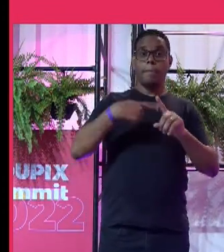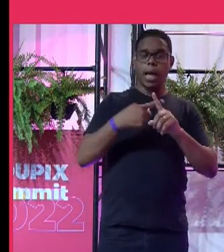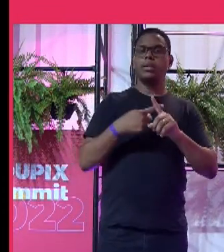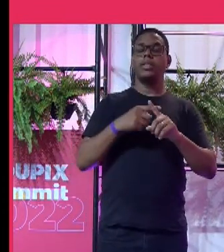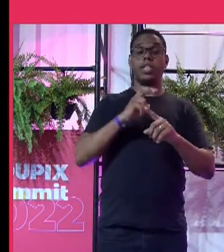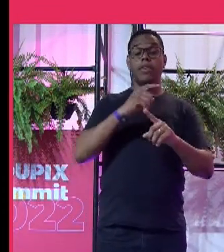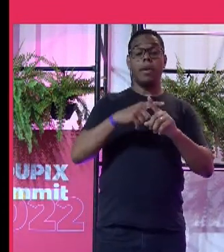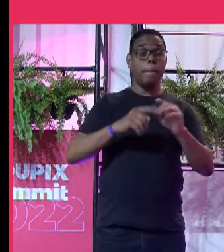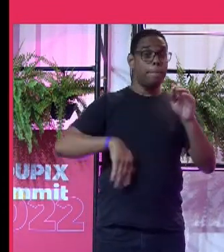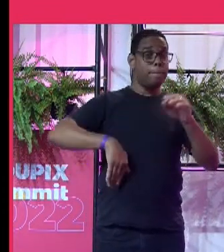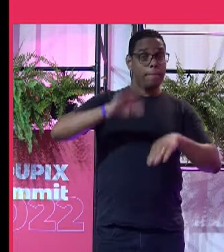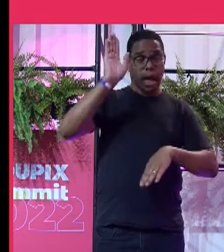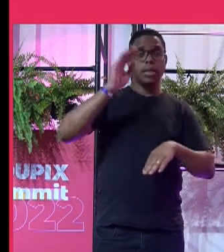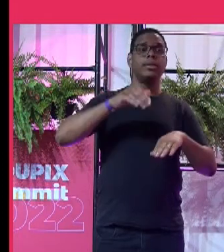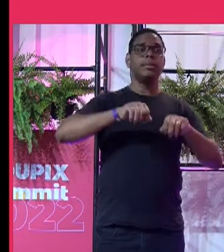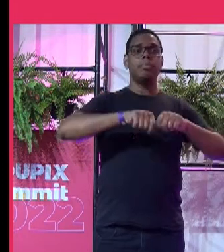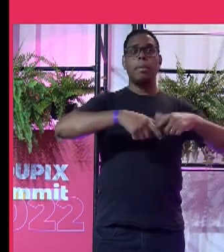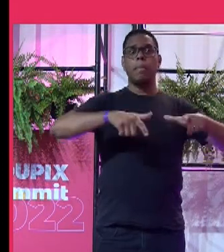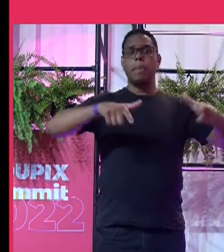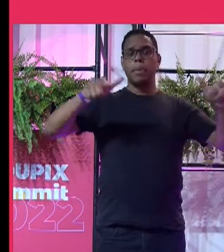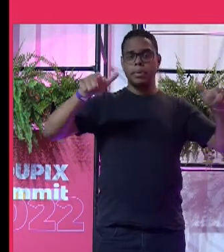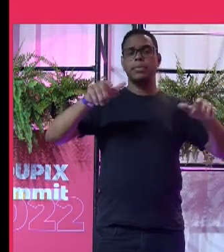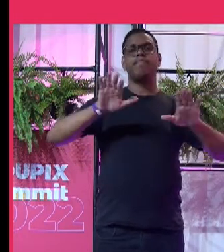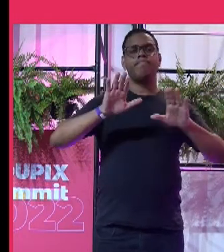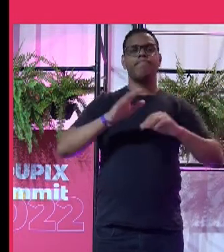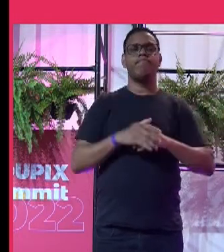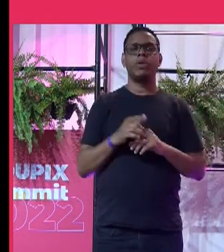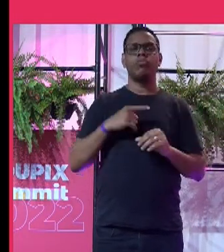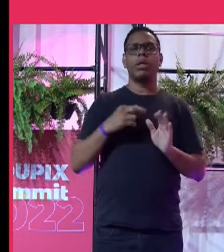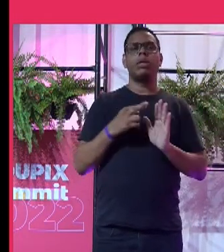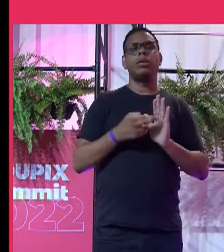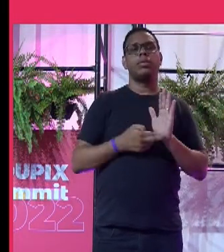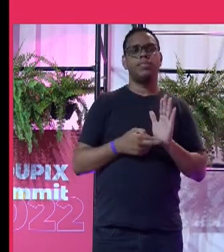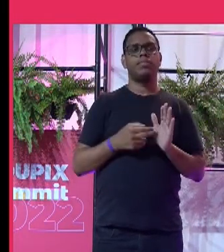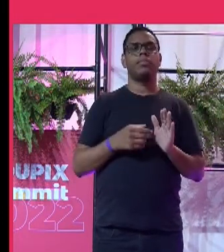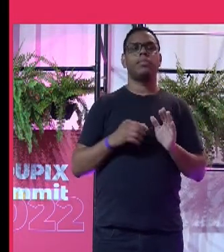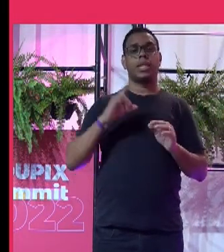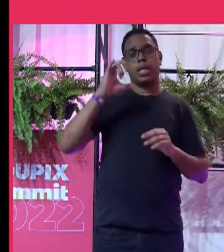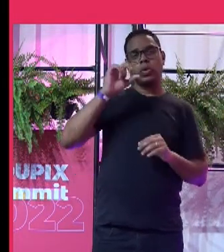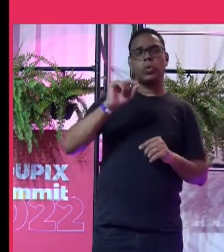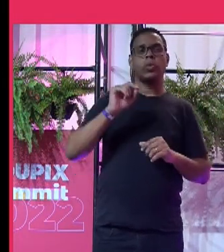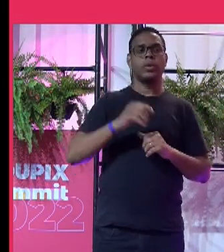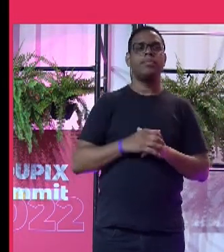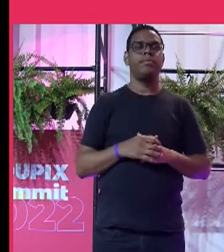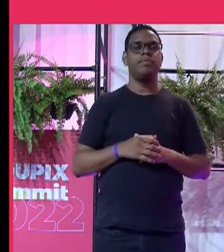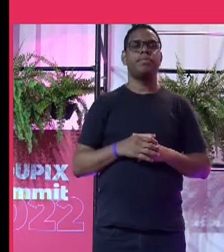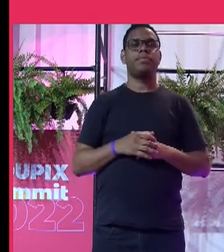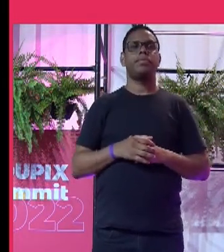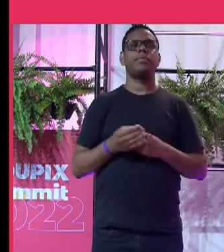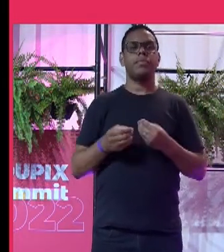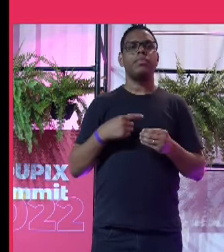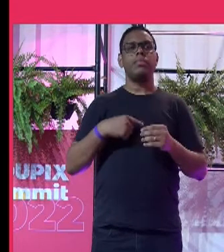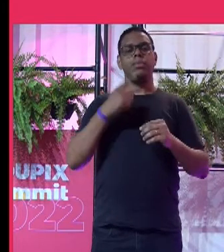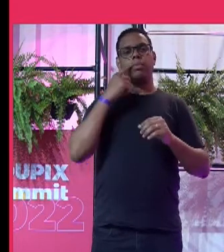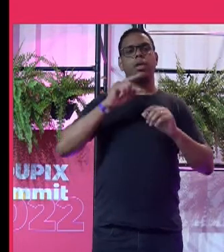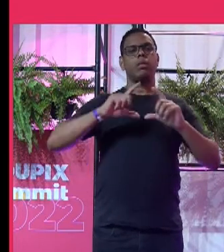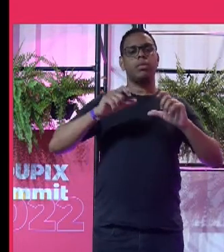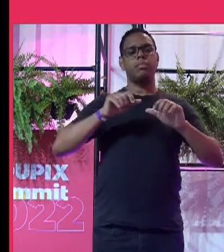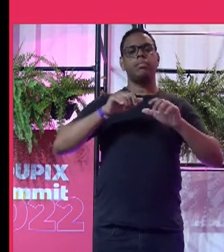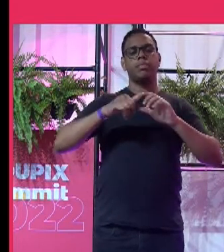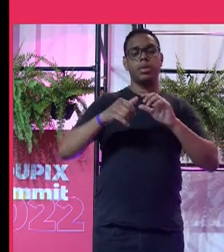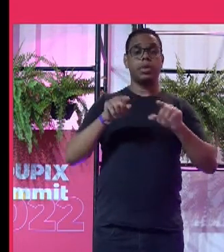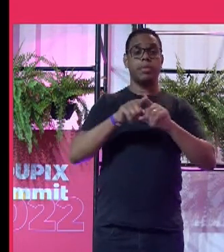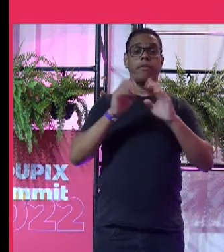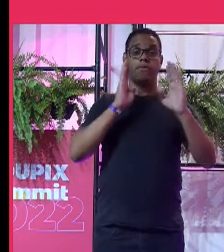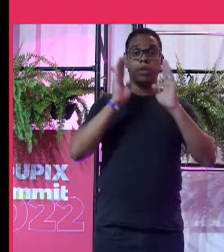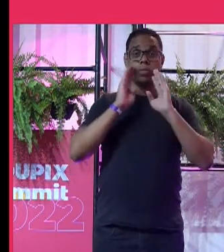teve antigo? Acho que não tem uma receita ainda, né? Alô, Instagram, o que é o seu algoritmo? Alô,